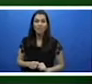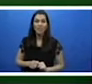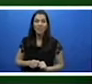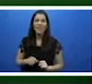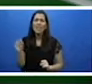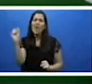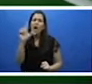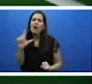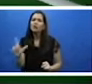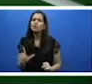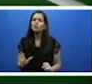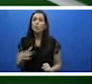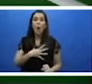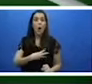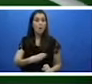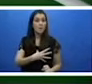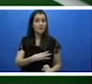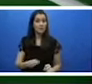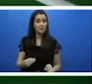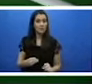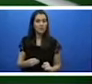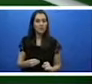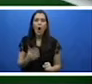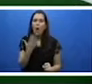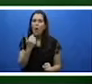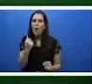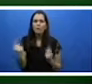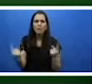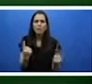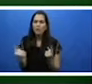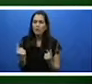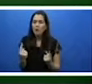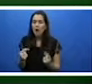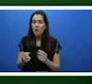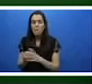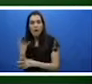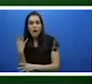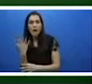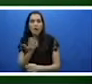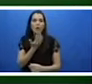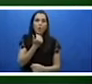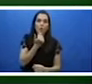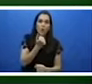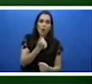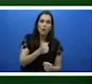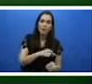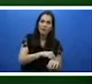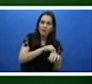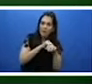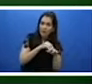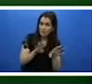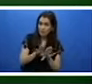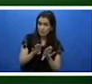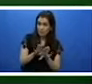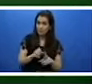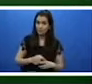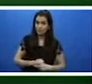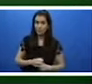imagem dos mamíferos onívoros. Então, pegaram os lápis de cor, vamos fazer juntos.